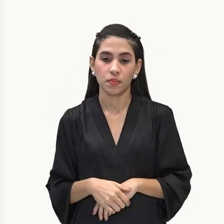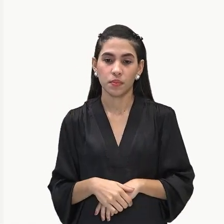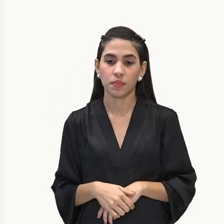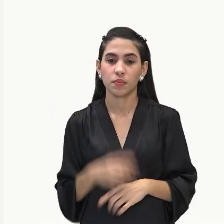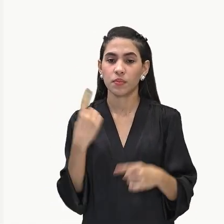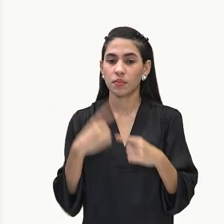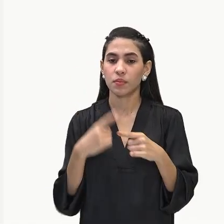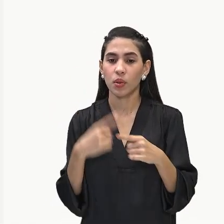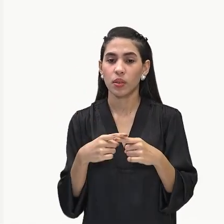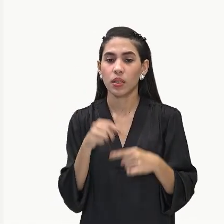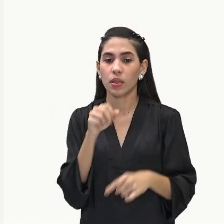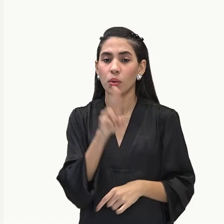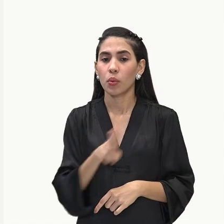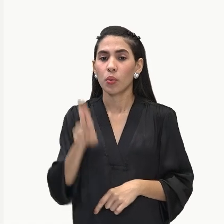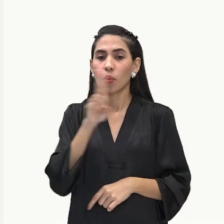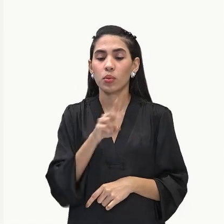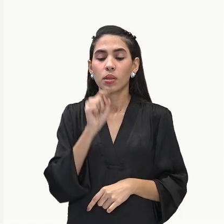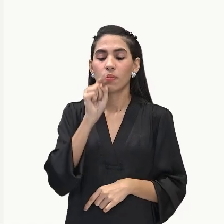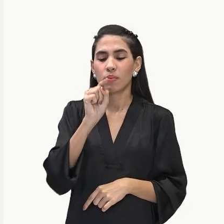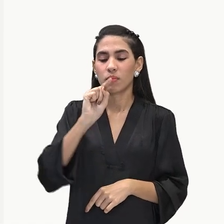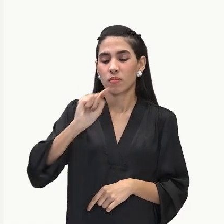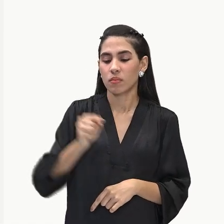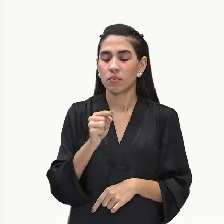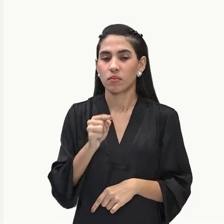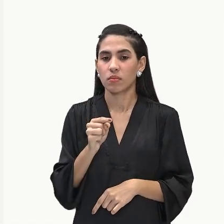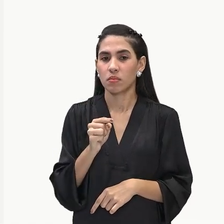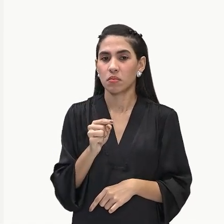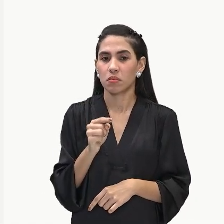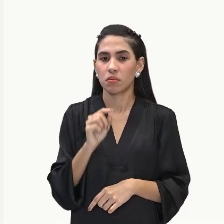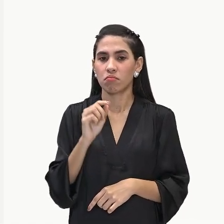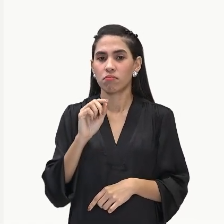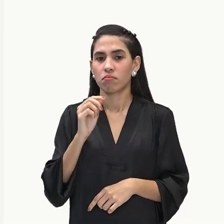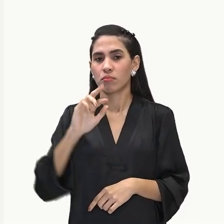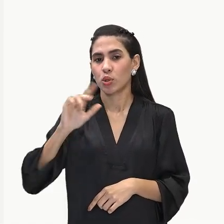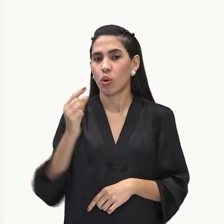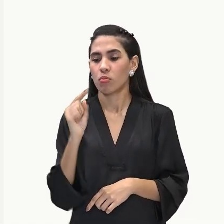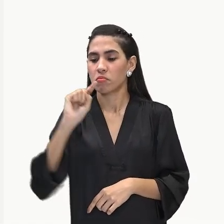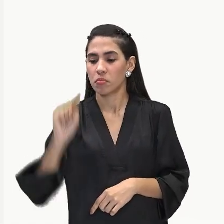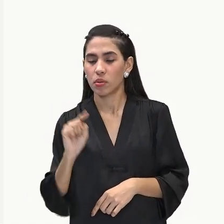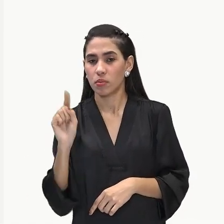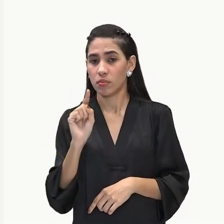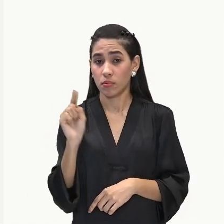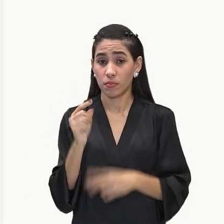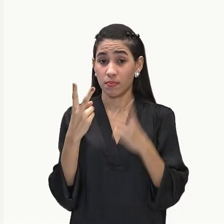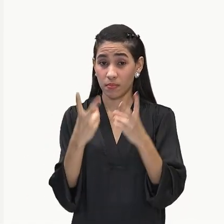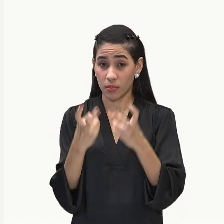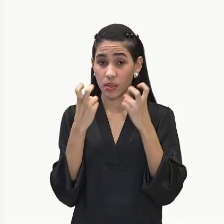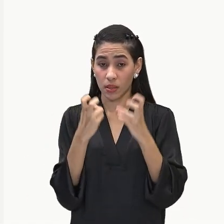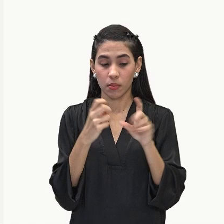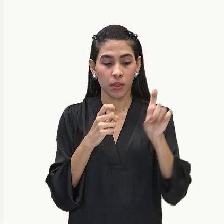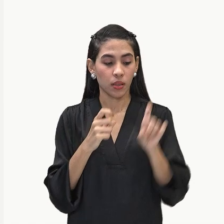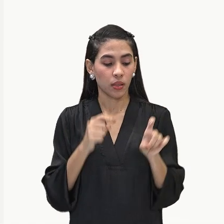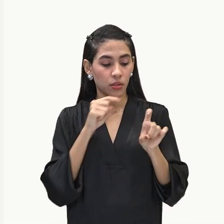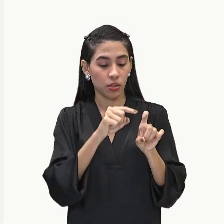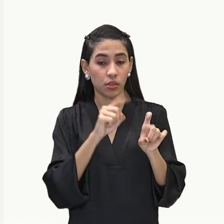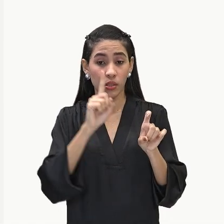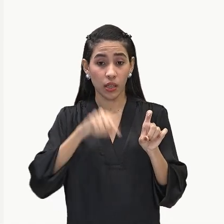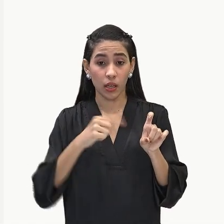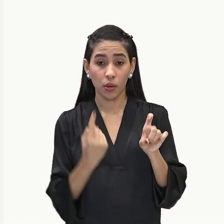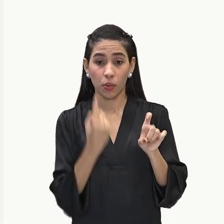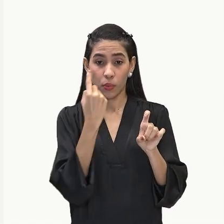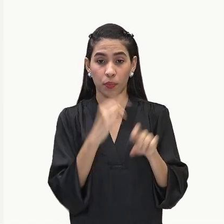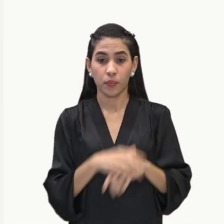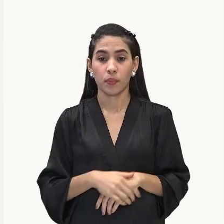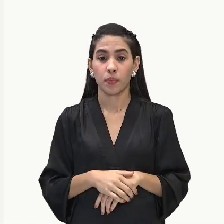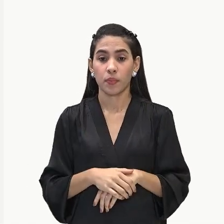Por que se usa ponto e vírgula e não a vírgula? Perceba que o valor do x é 1, que o valor